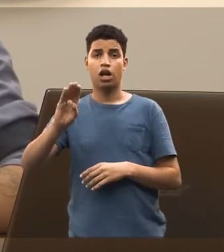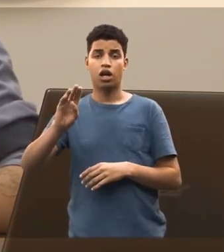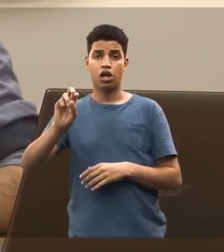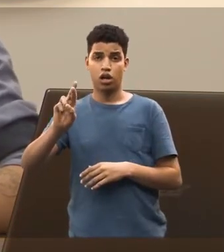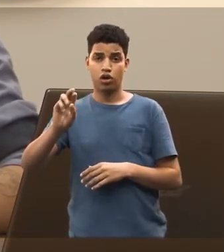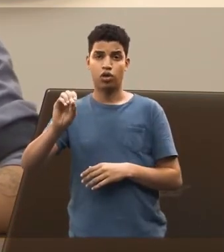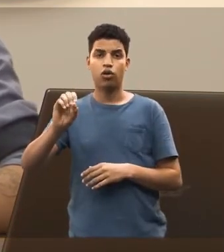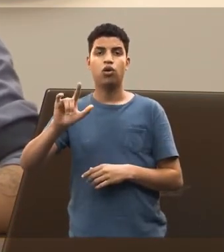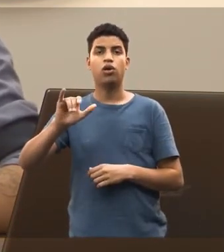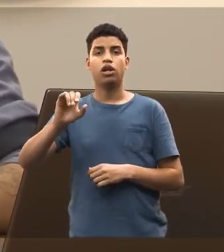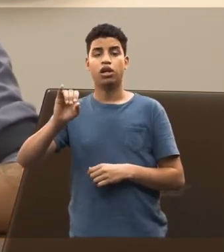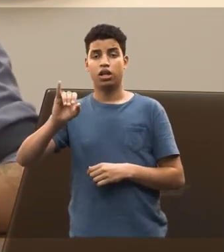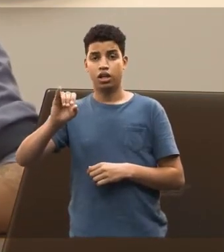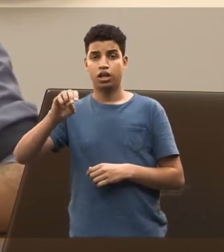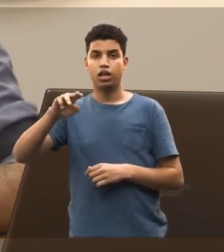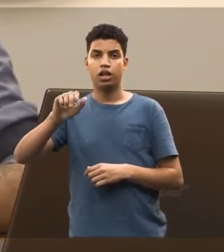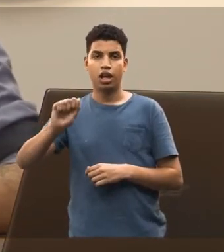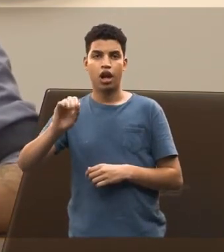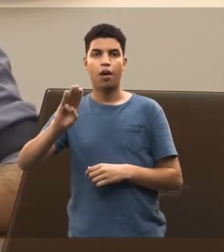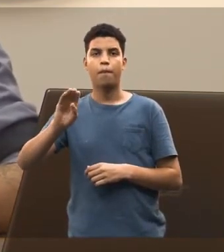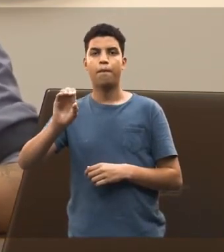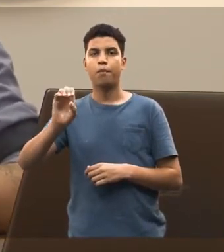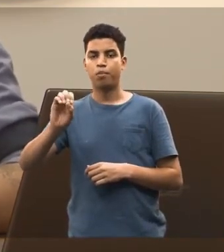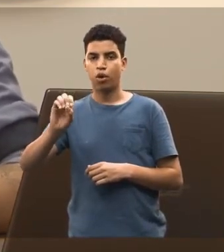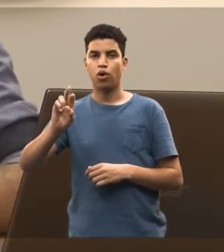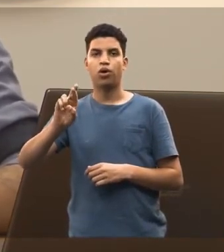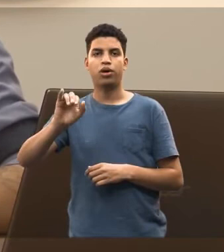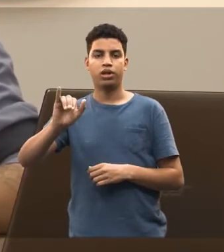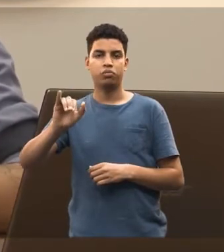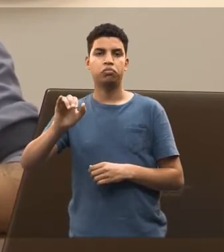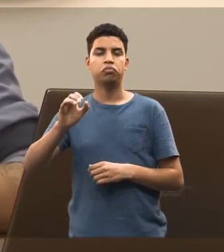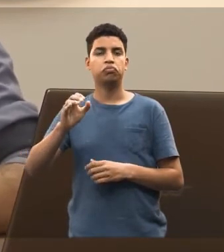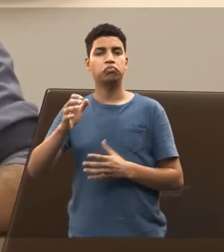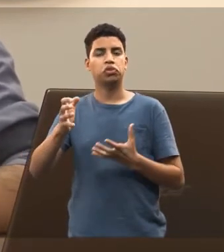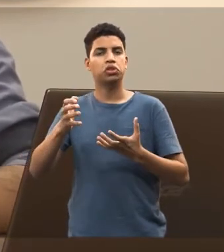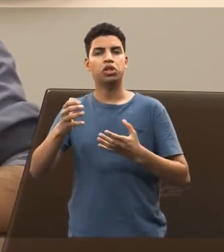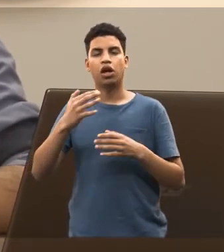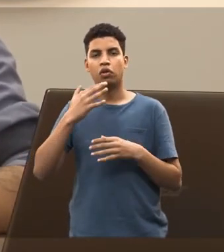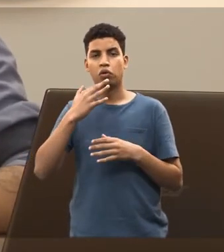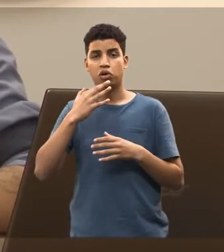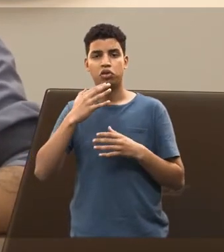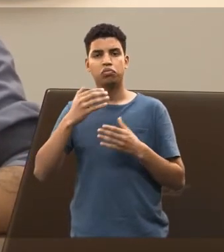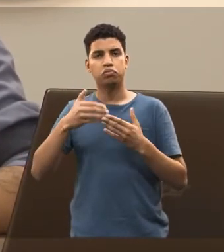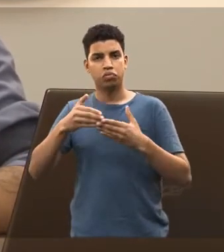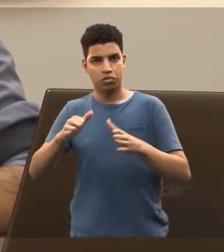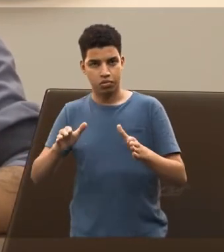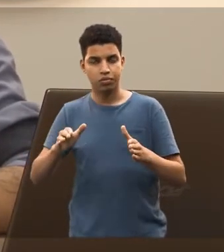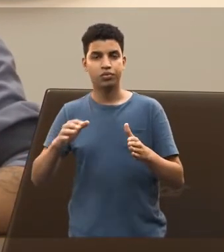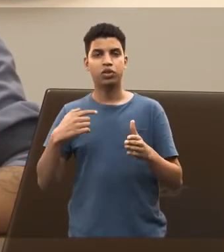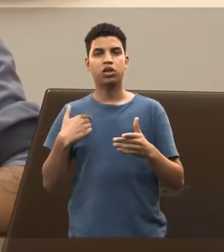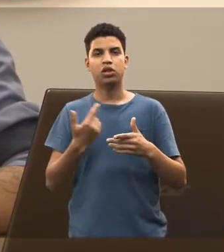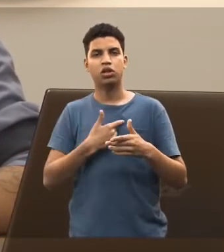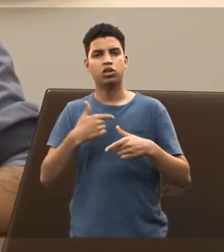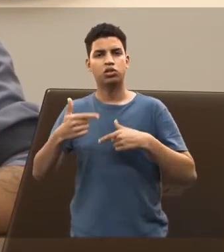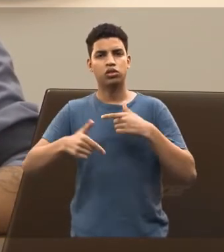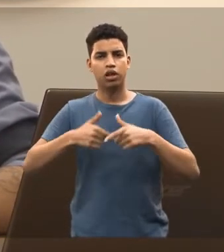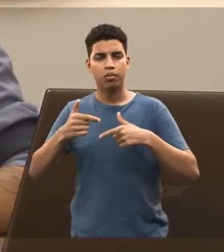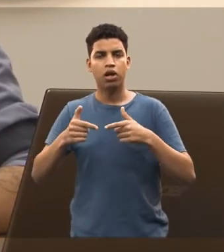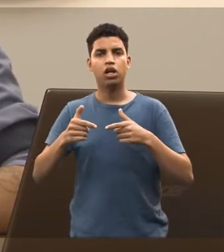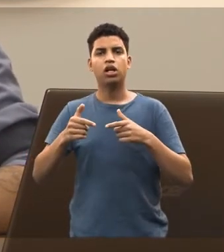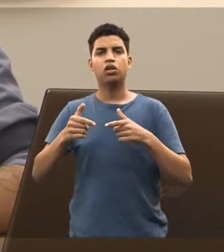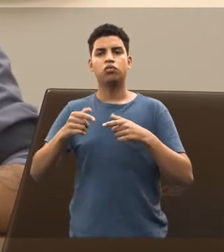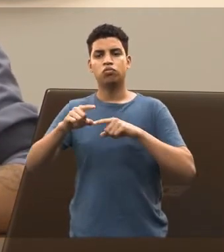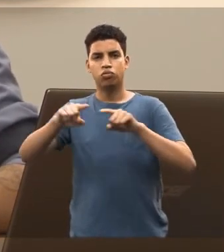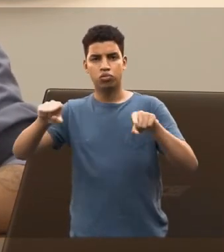Bore, na área sul da UFSCar. Quem quiser conhecer, fiquem à vontade, estão super bem-vindos. E a gente